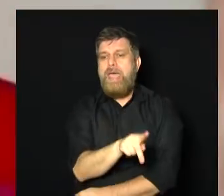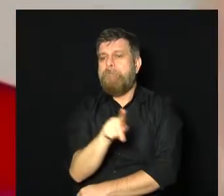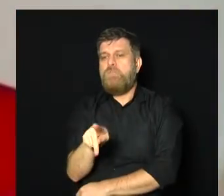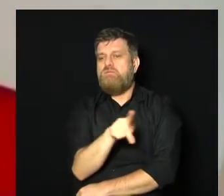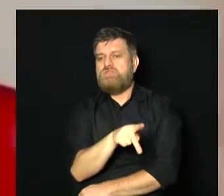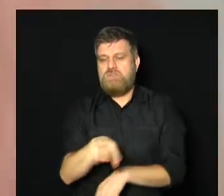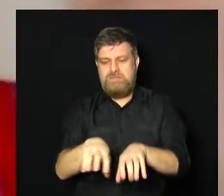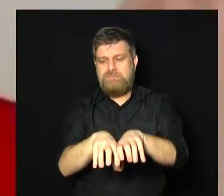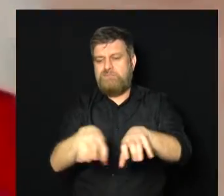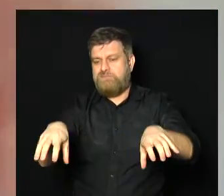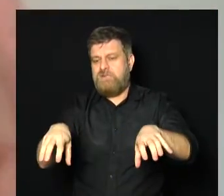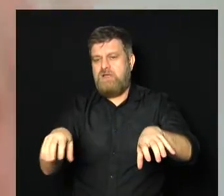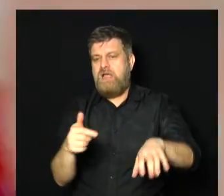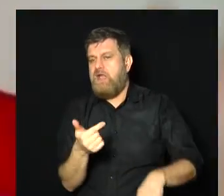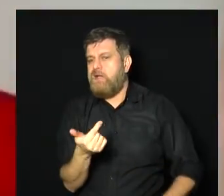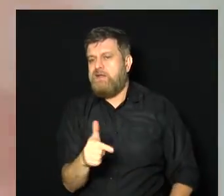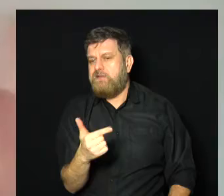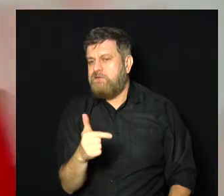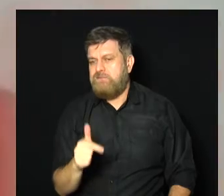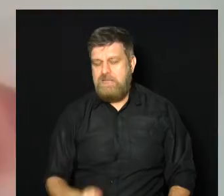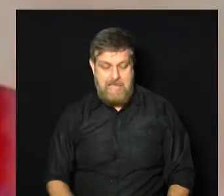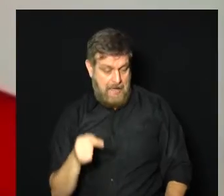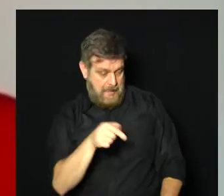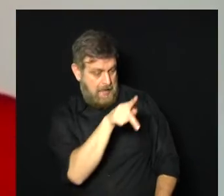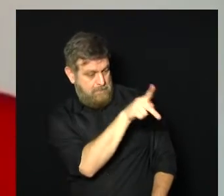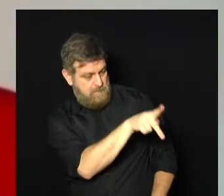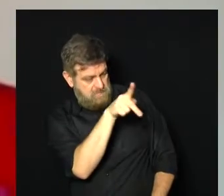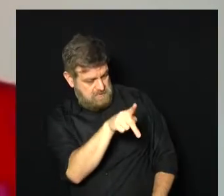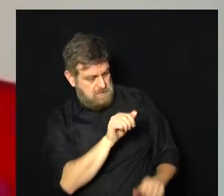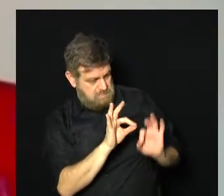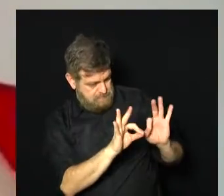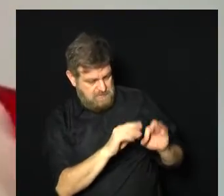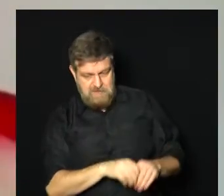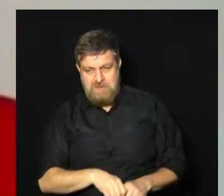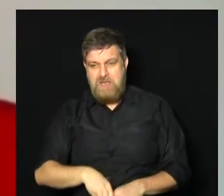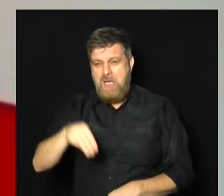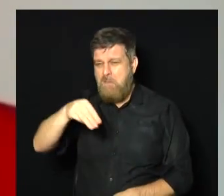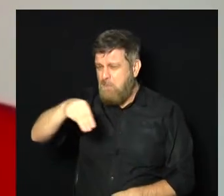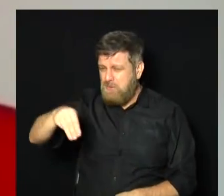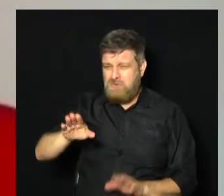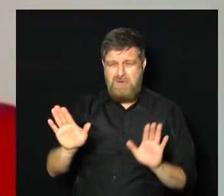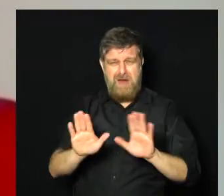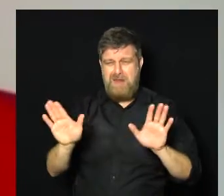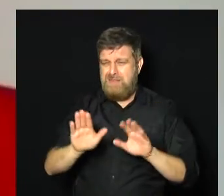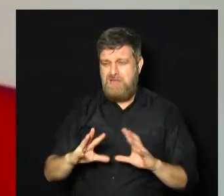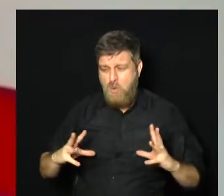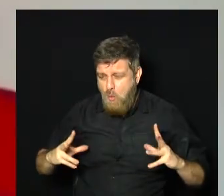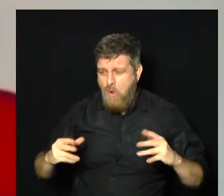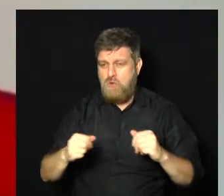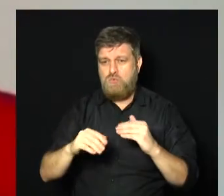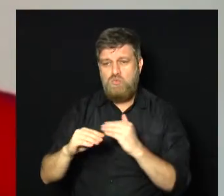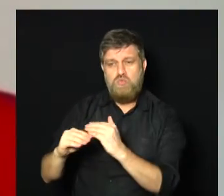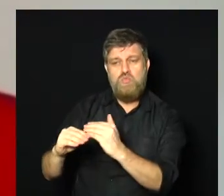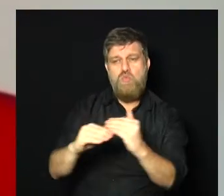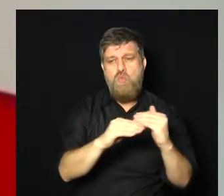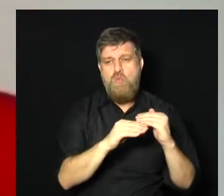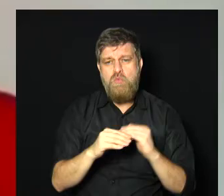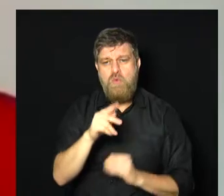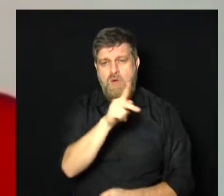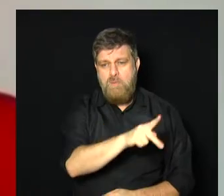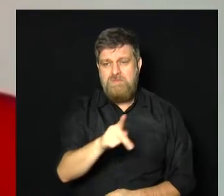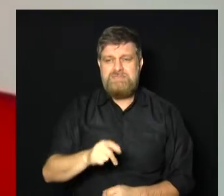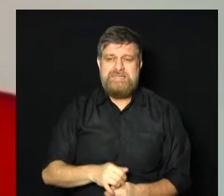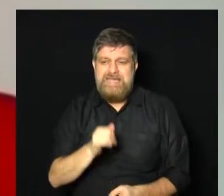separação antiquada de professores e monitores e agentes, são todas professoras, os concursos são só para professoras, então teve experiências em